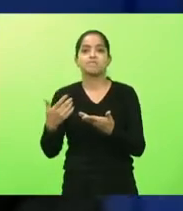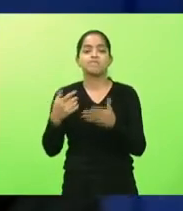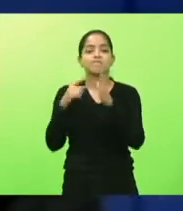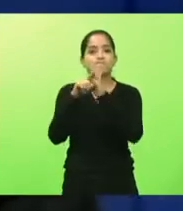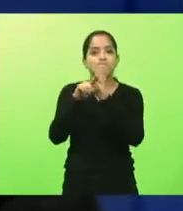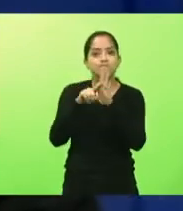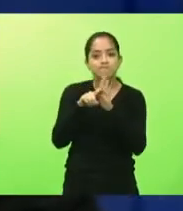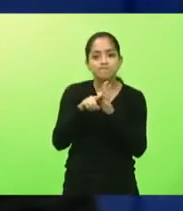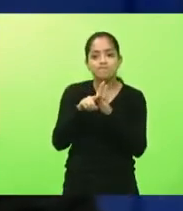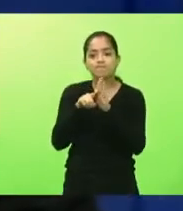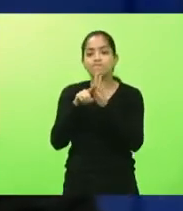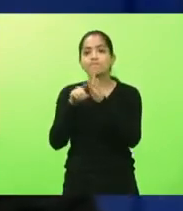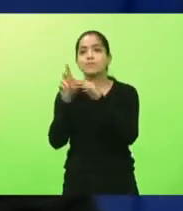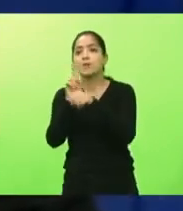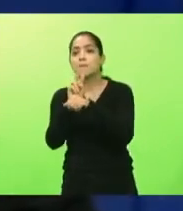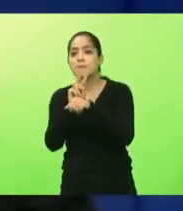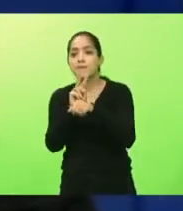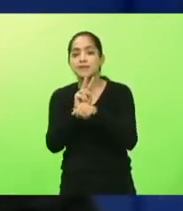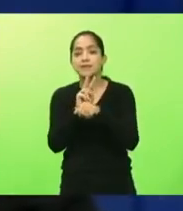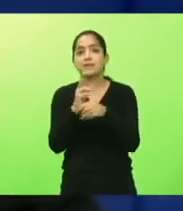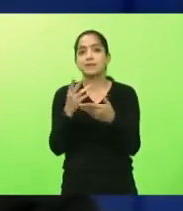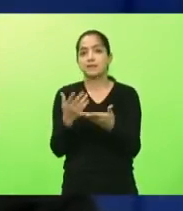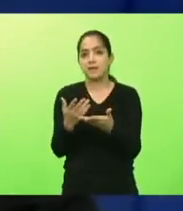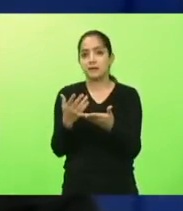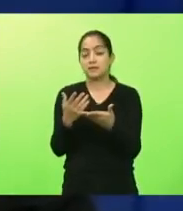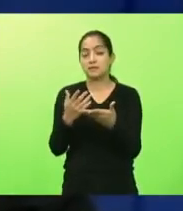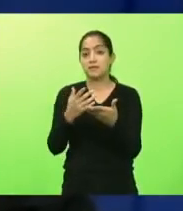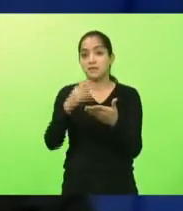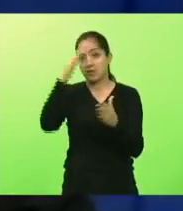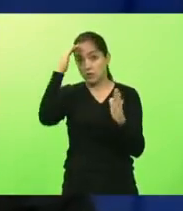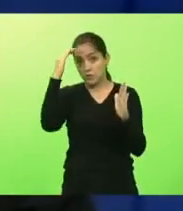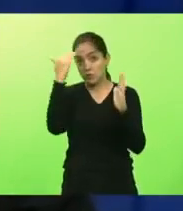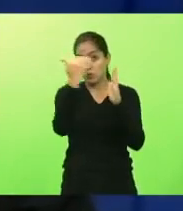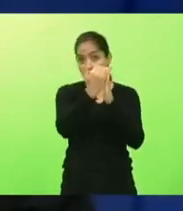da Celesc para que se cumpra a lei